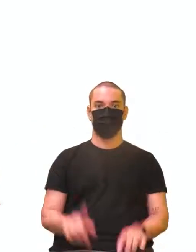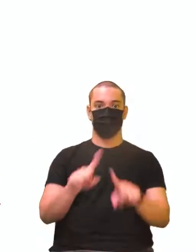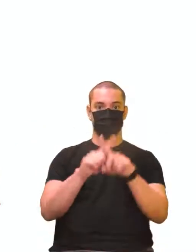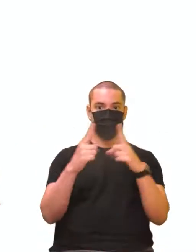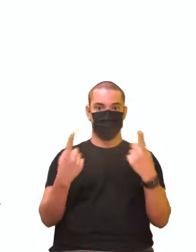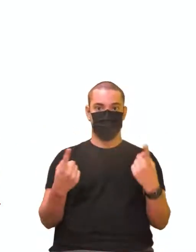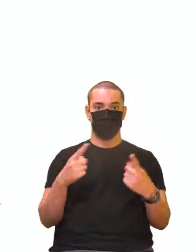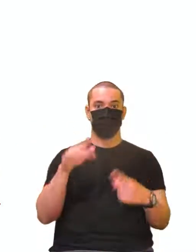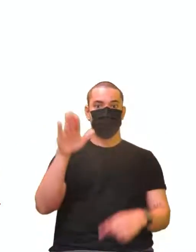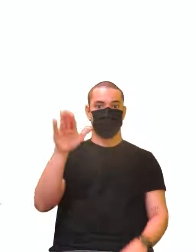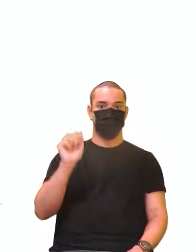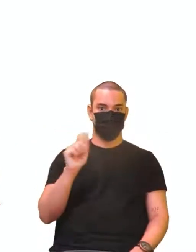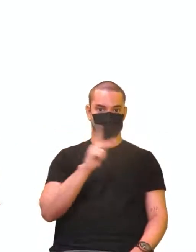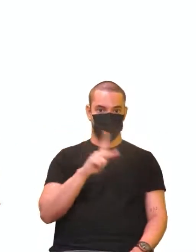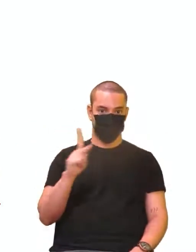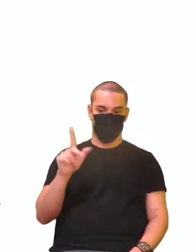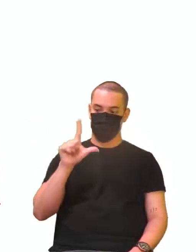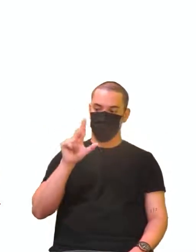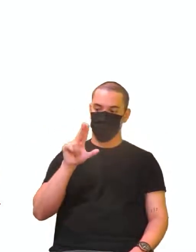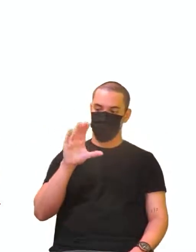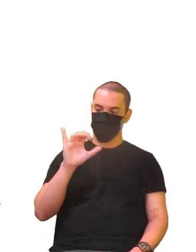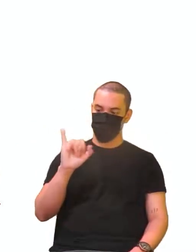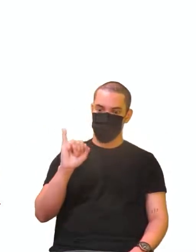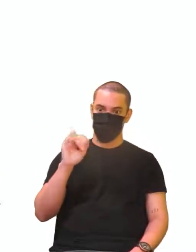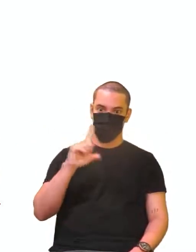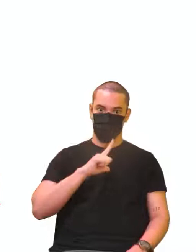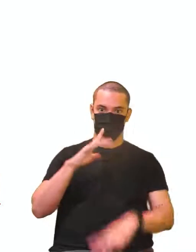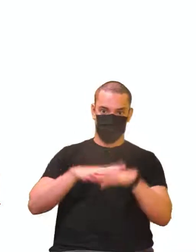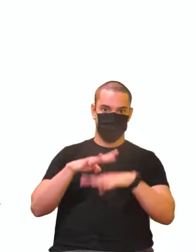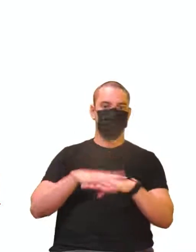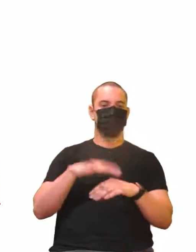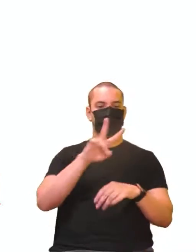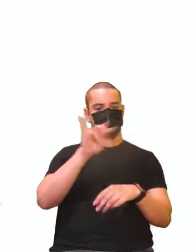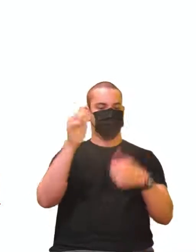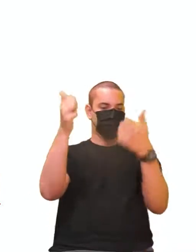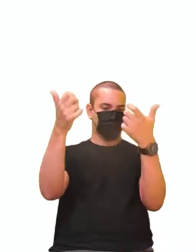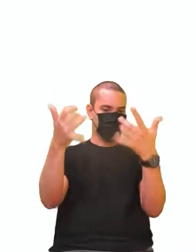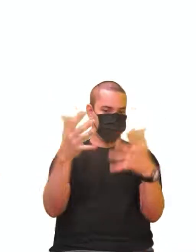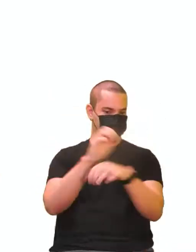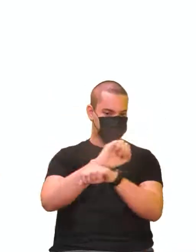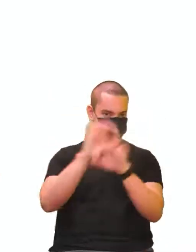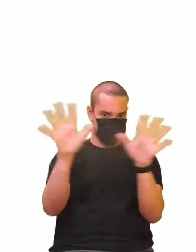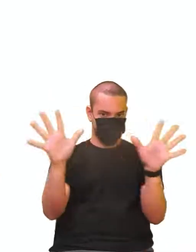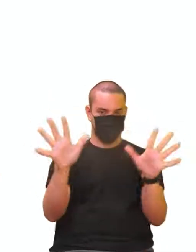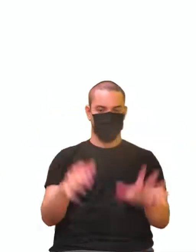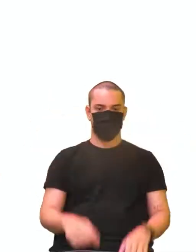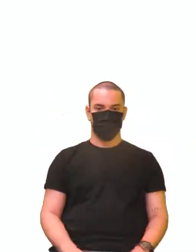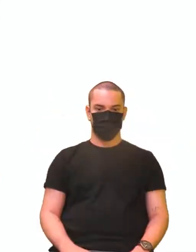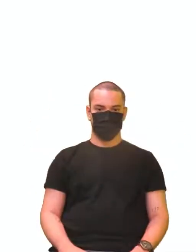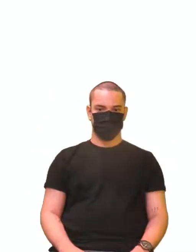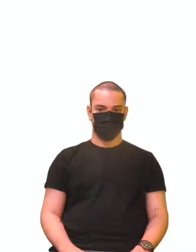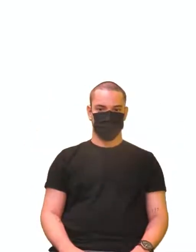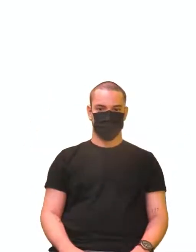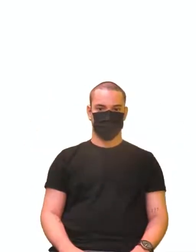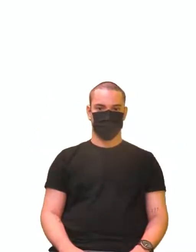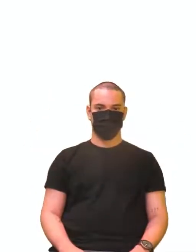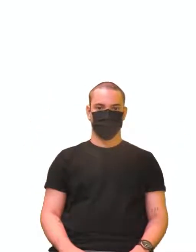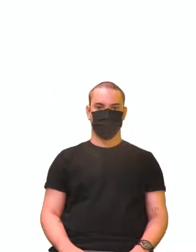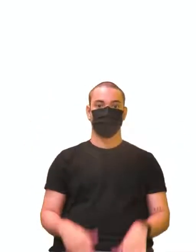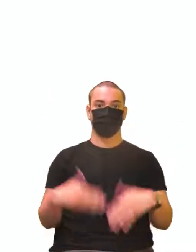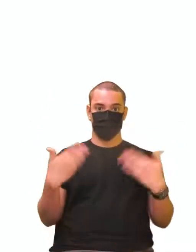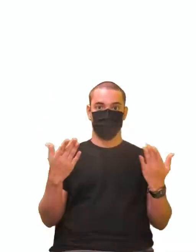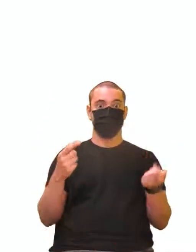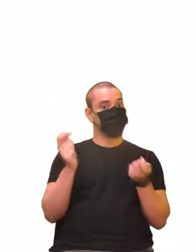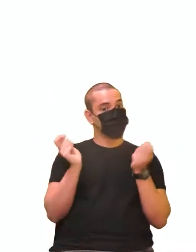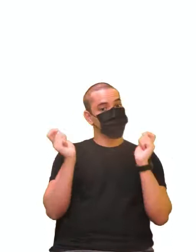vou chamar a professora Lúcia para falar disso com a gente em matemática, para explicar, bem bacana. Vamos lá? Então, essa é a